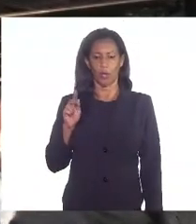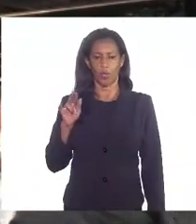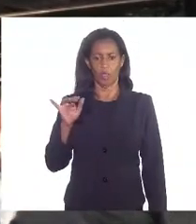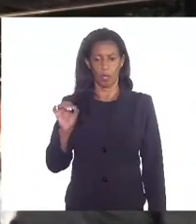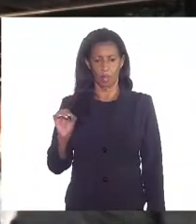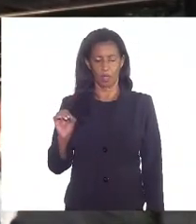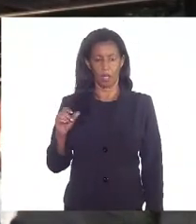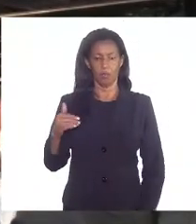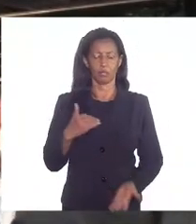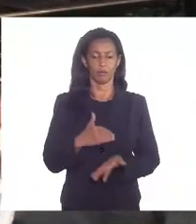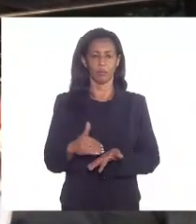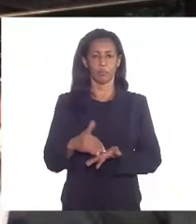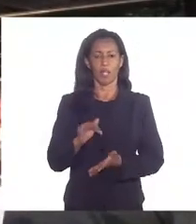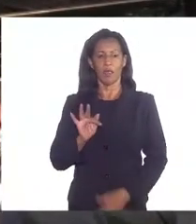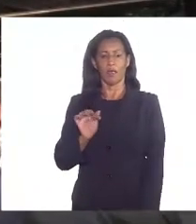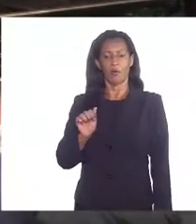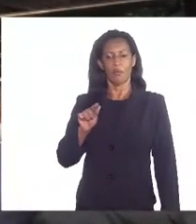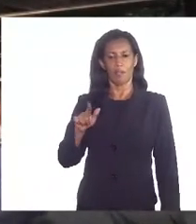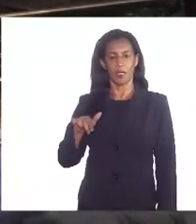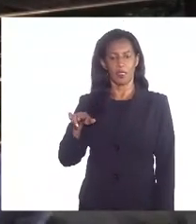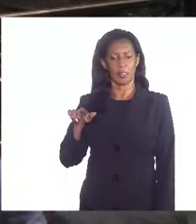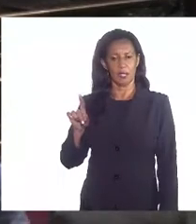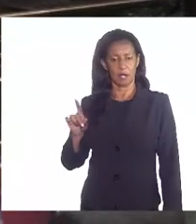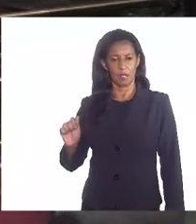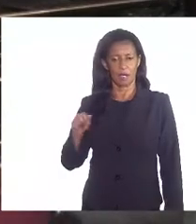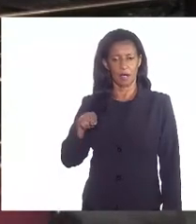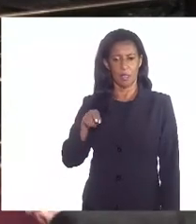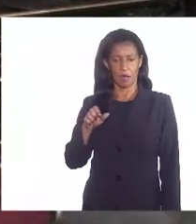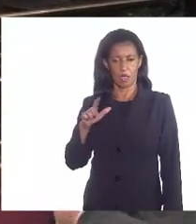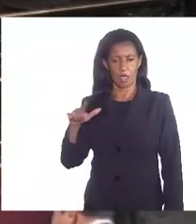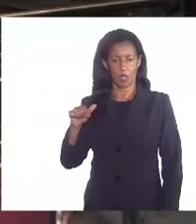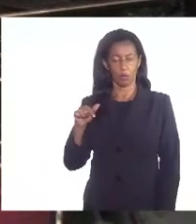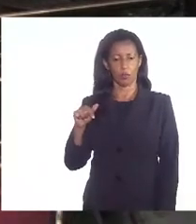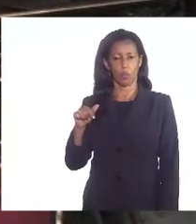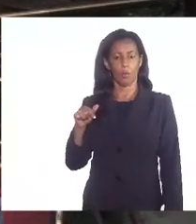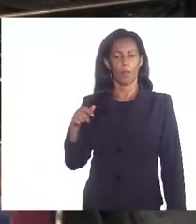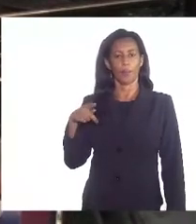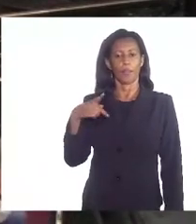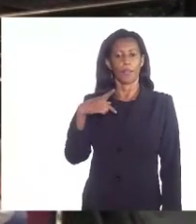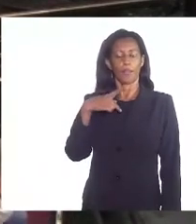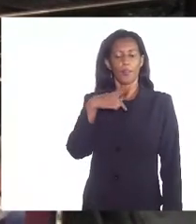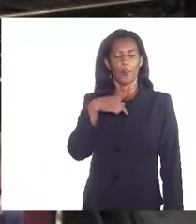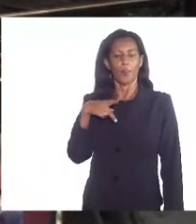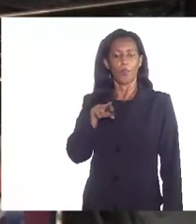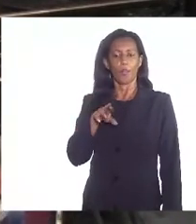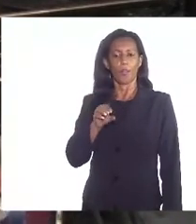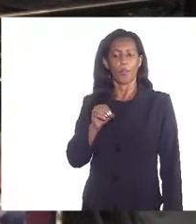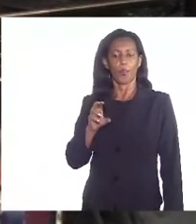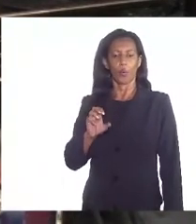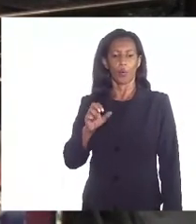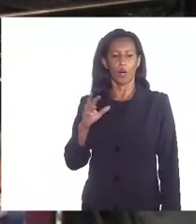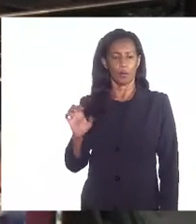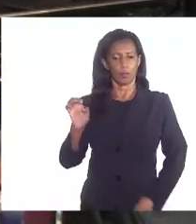Estado de Fazenda Nelson Monteiro, procurador de Estado Dr. Bruno Debo.